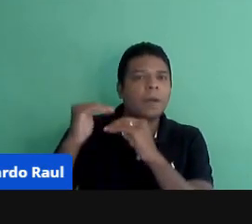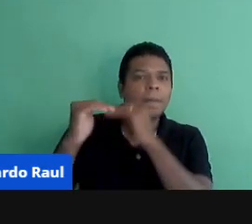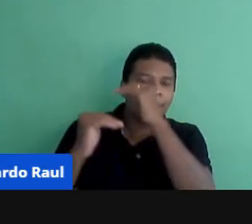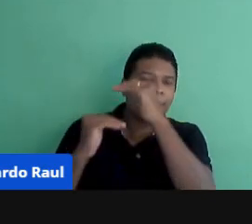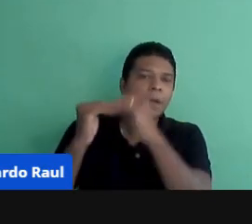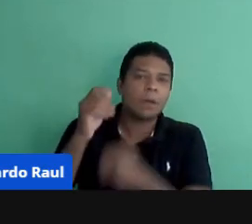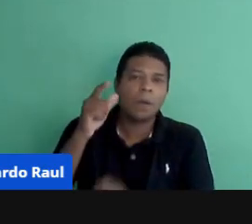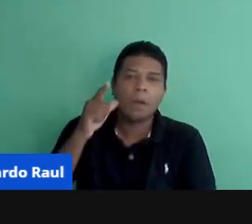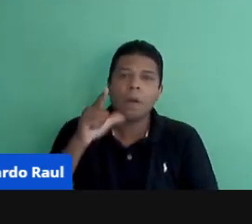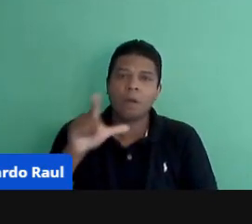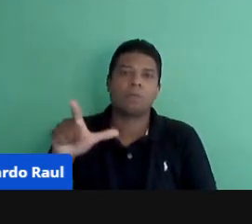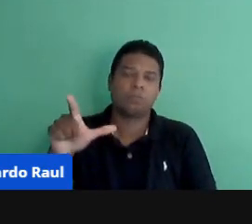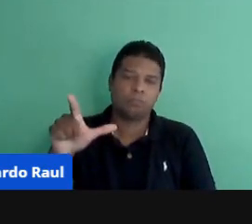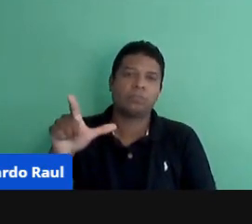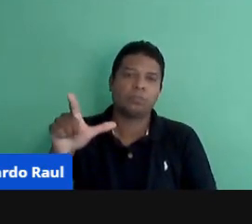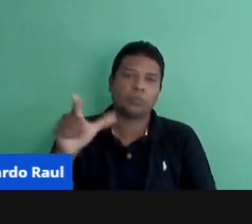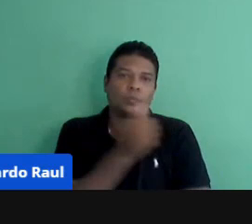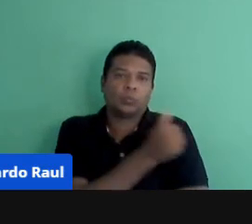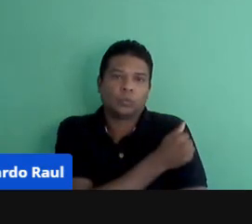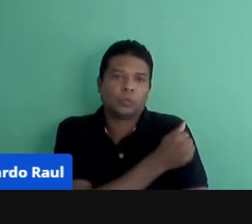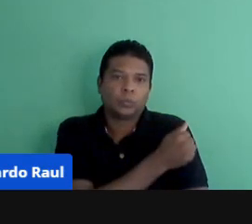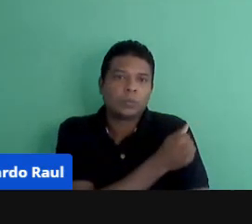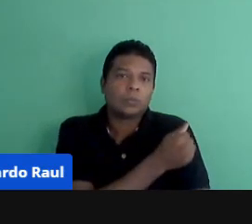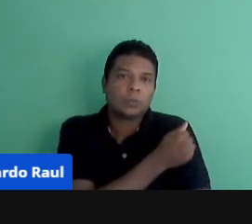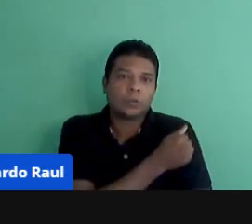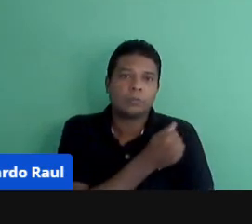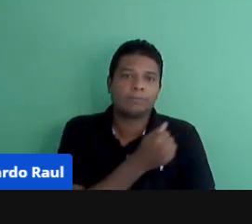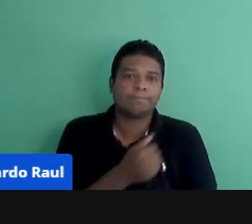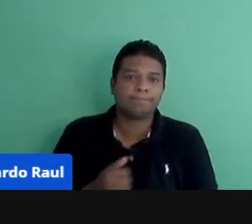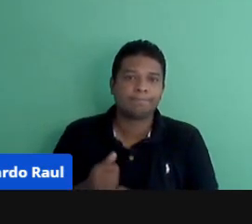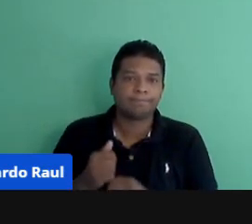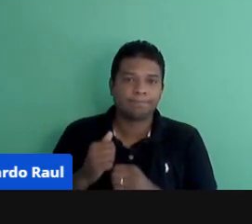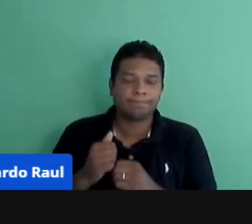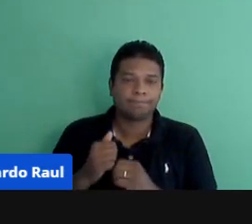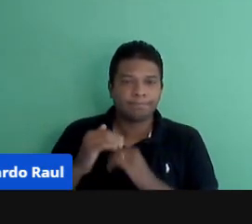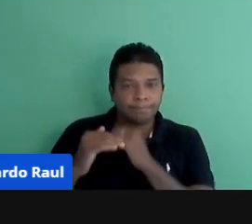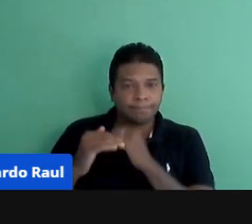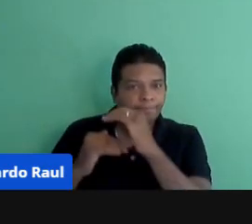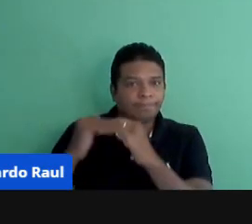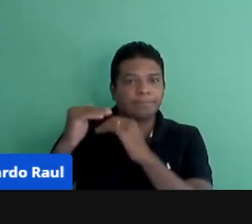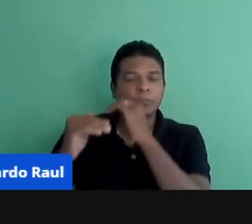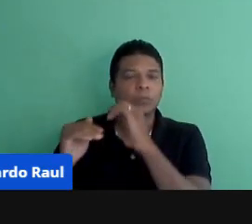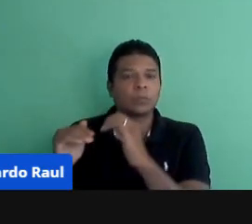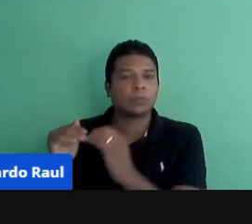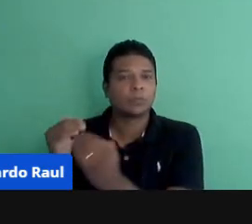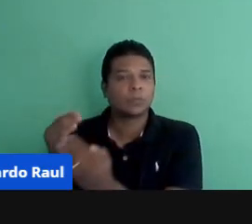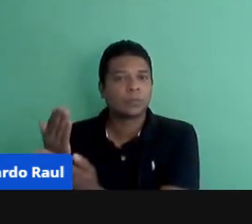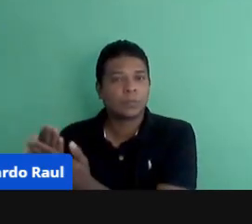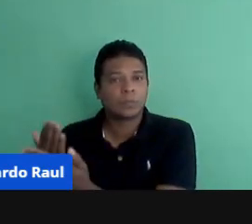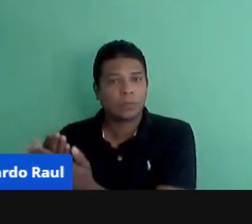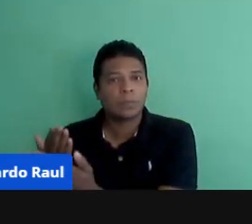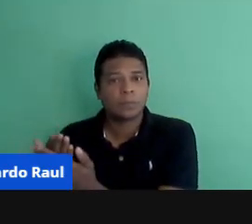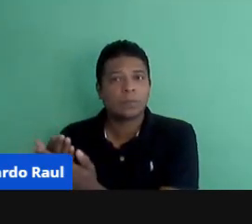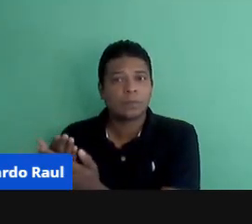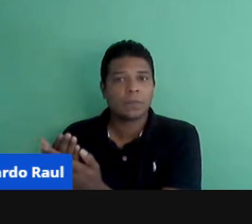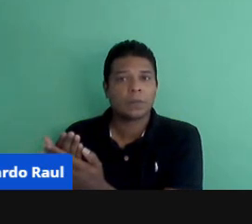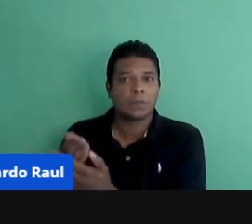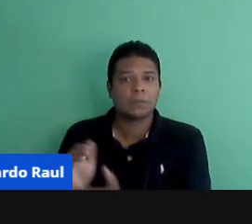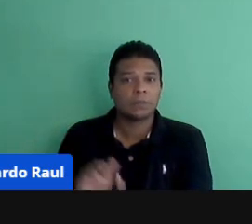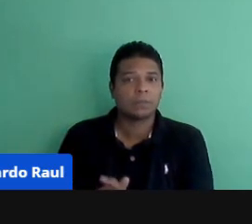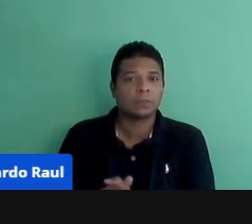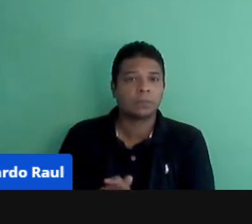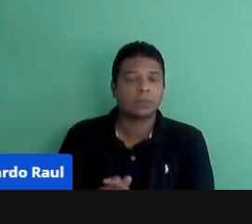conseguir atingir os seus alunos, para conseguir desenvolver as suas aulas e para conseguir alcançar